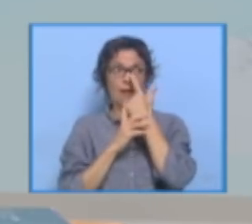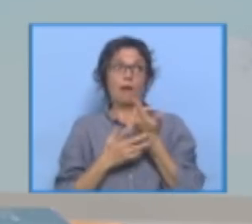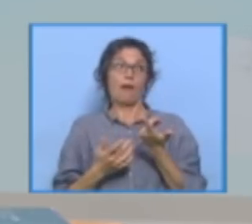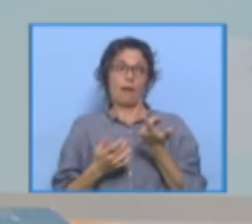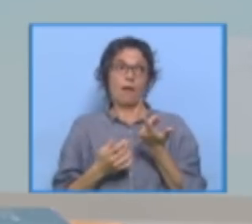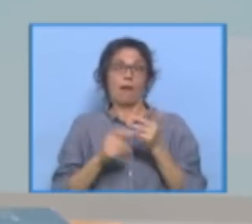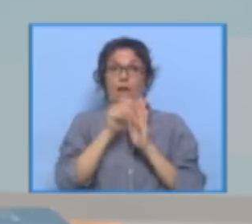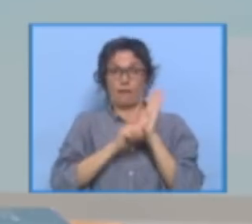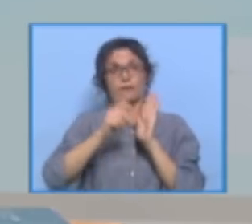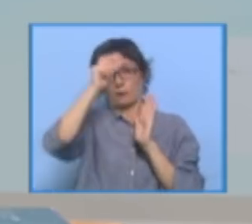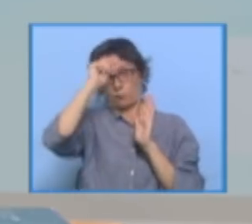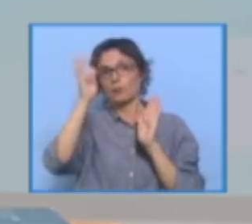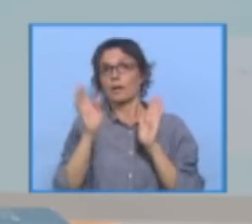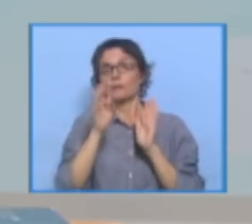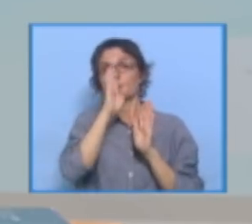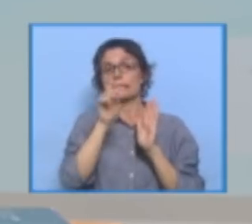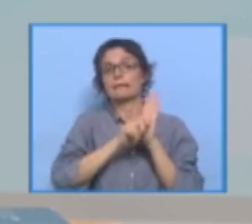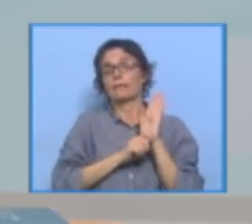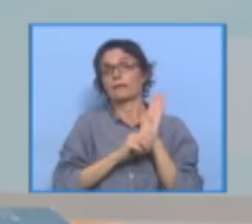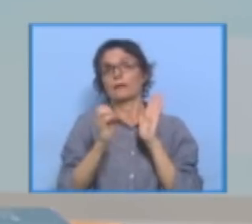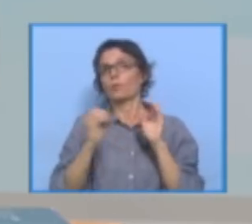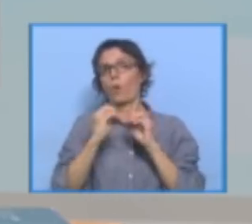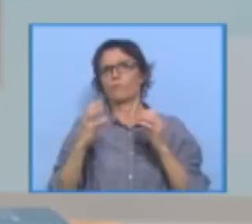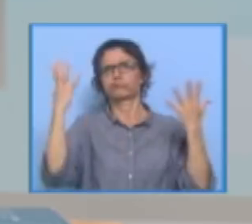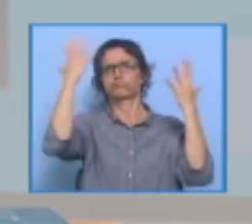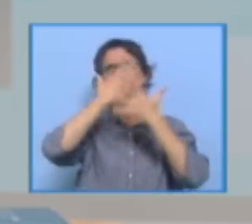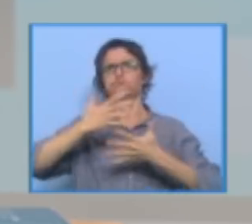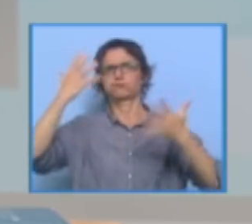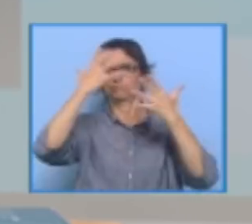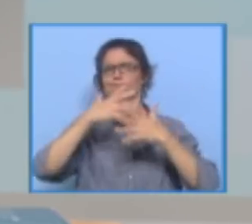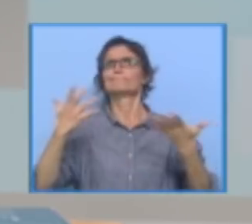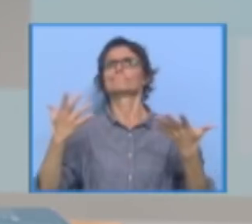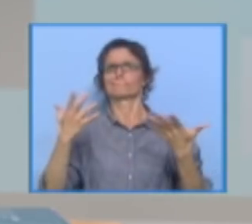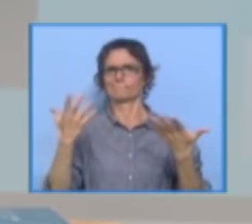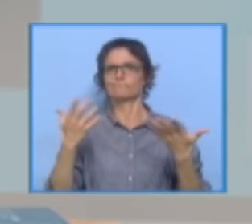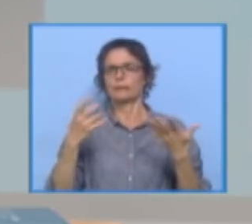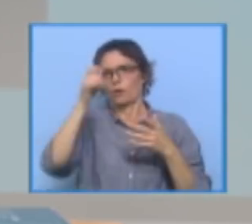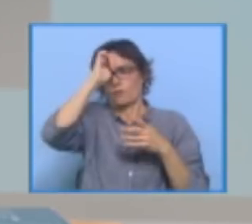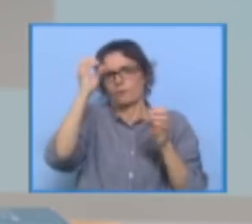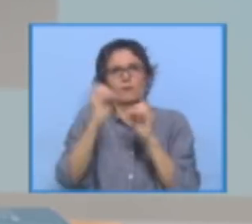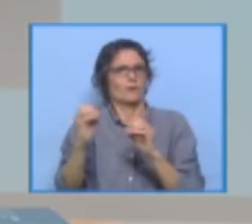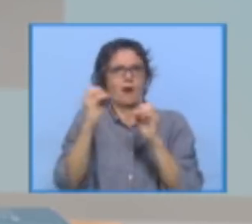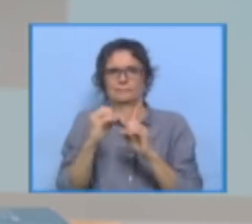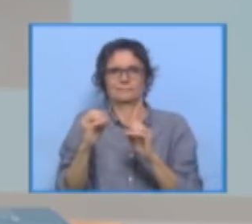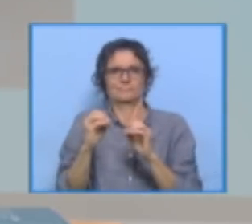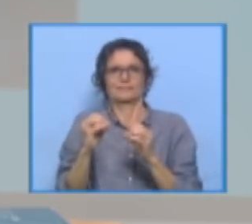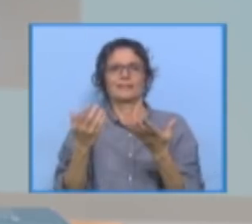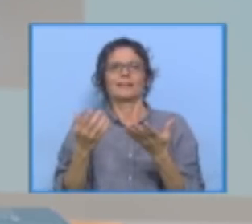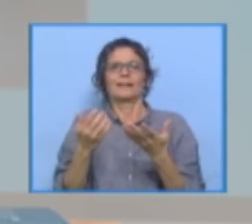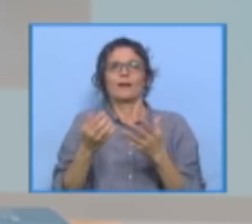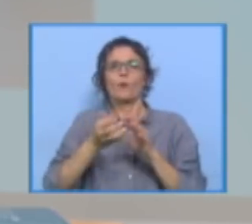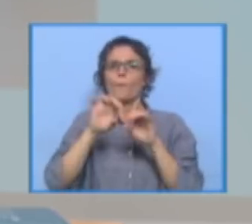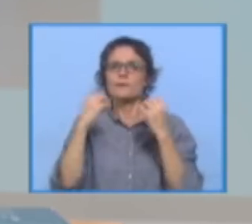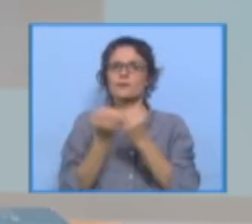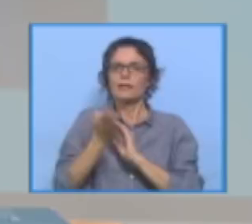senão nós não nos respeitamos uns aos outros. Como é que nós podemos, por exemplo, lutar, e é bom que façamos por uma sociedade mais justa, onde